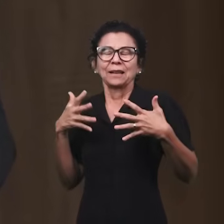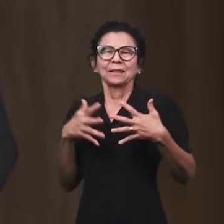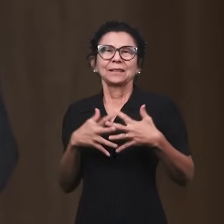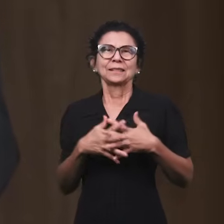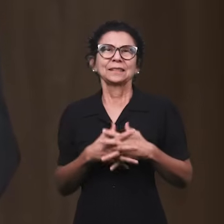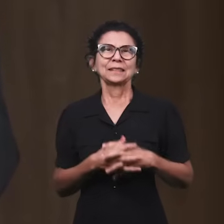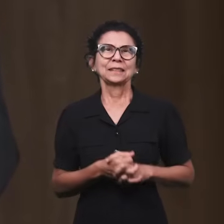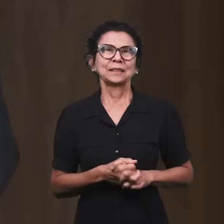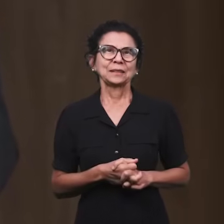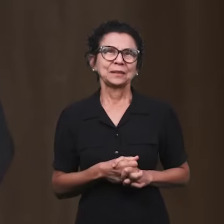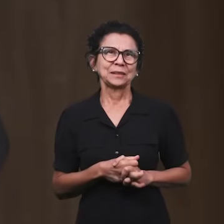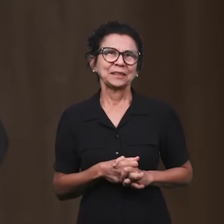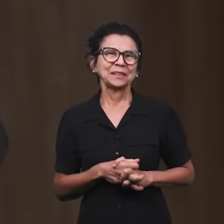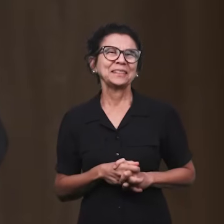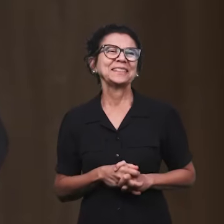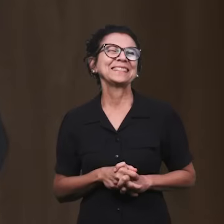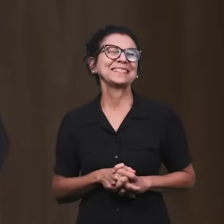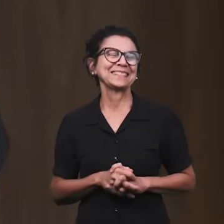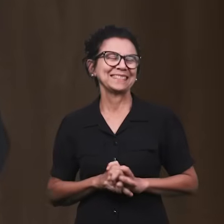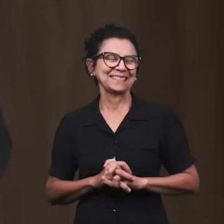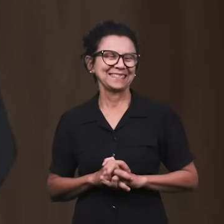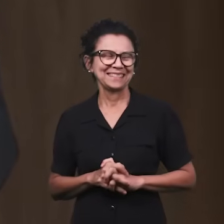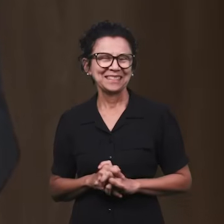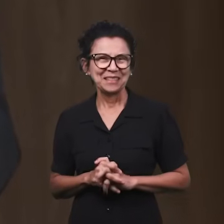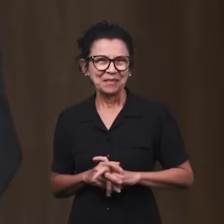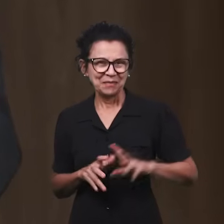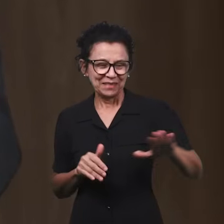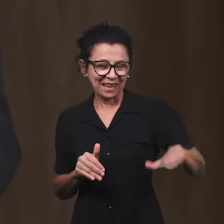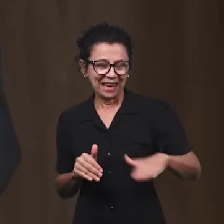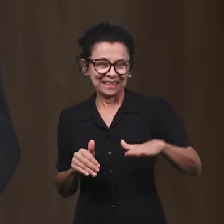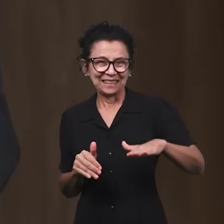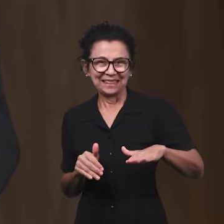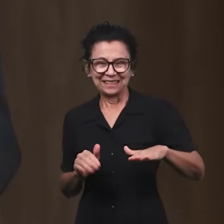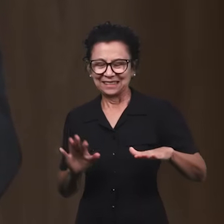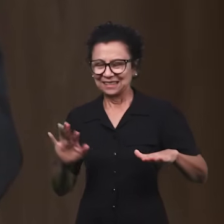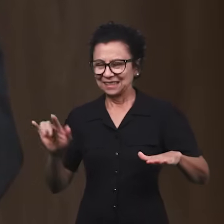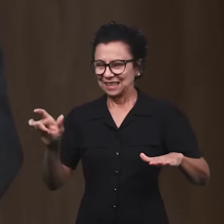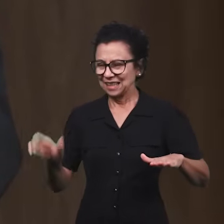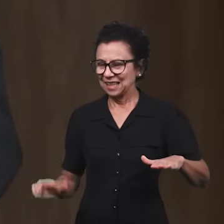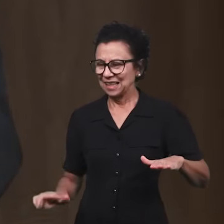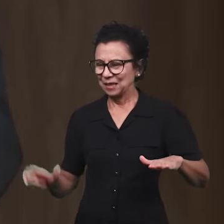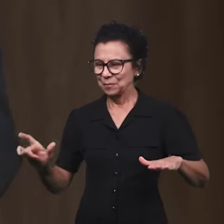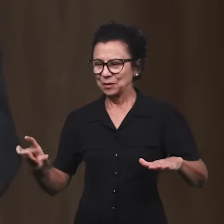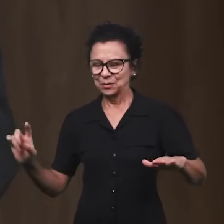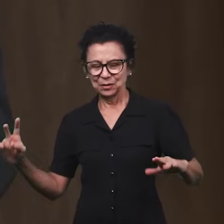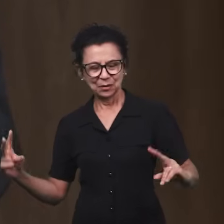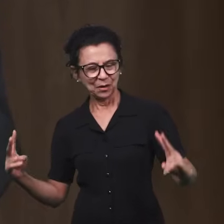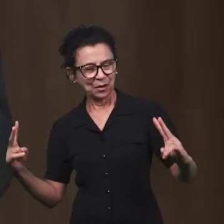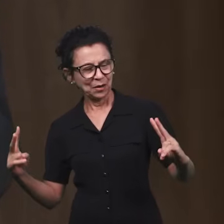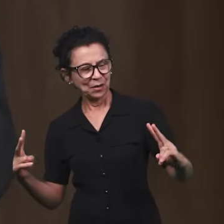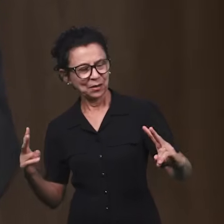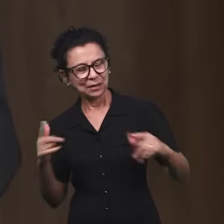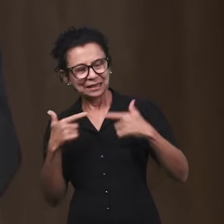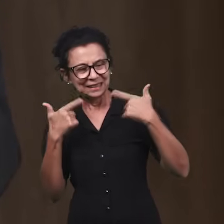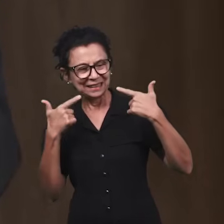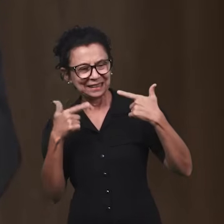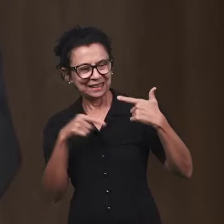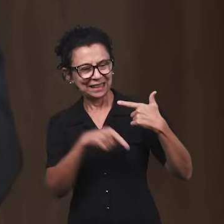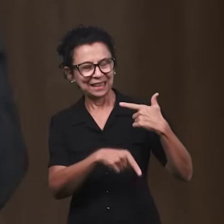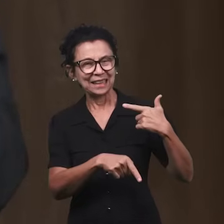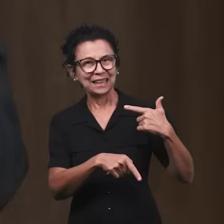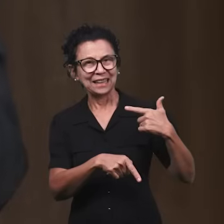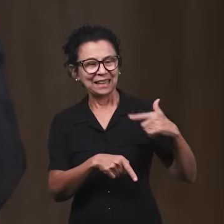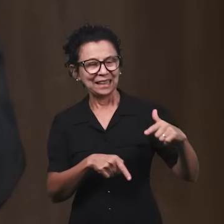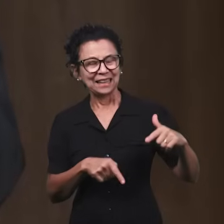sorri para a criança, ela olha para a mãe, para ver se pode devolver um sorriso. Que ela se comunica no olhar com a mãe.